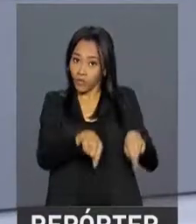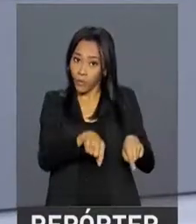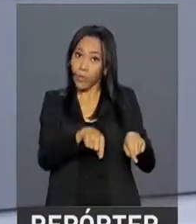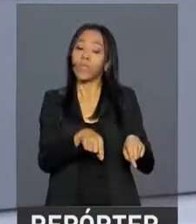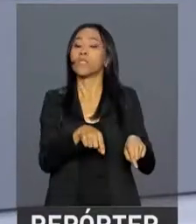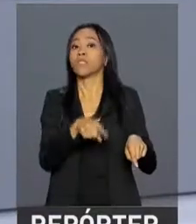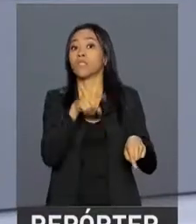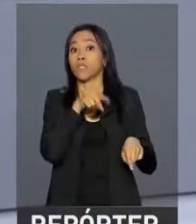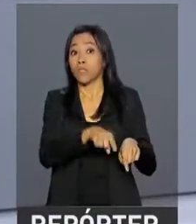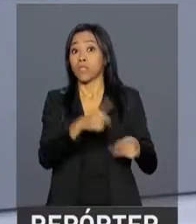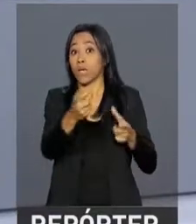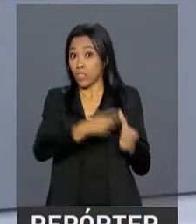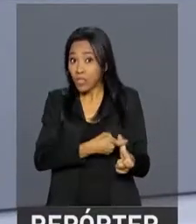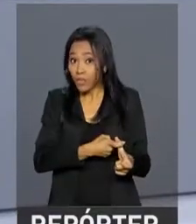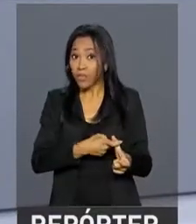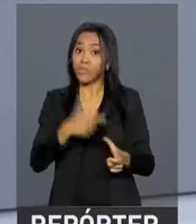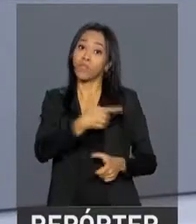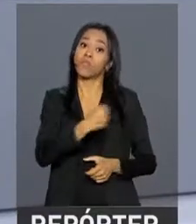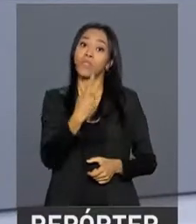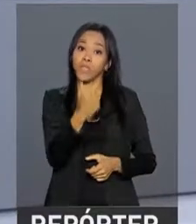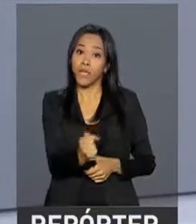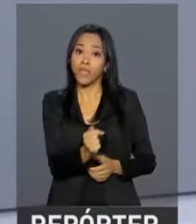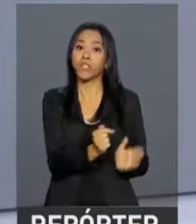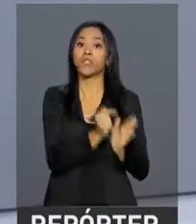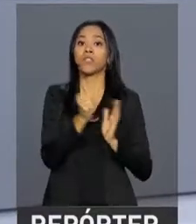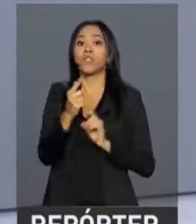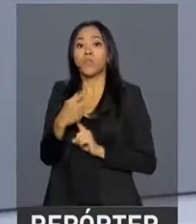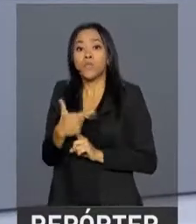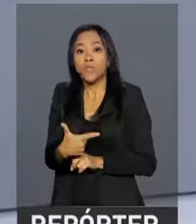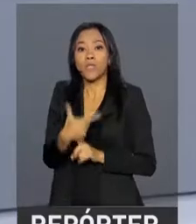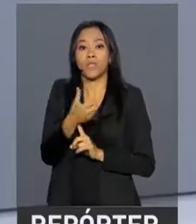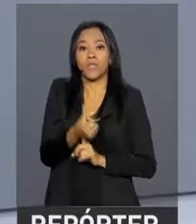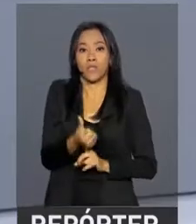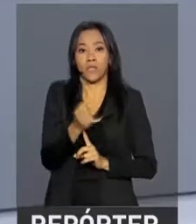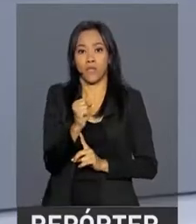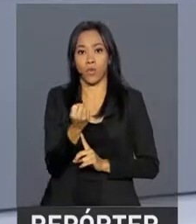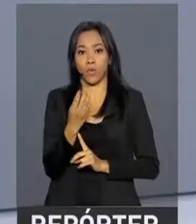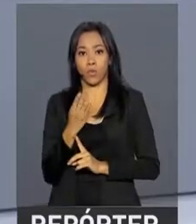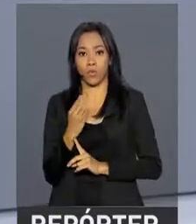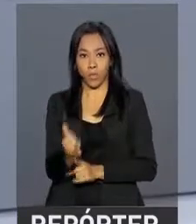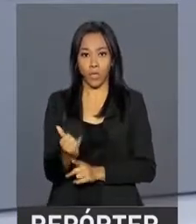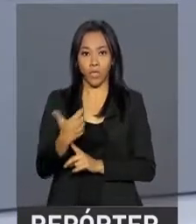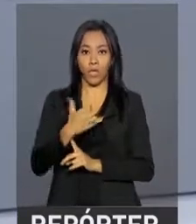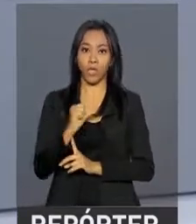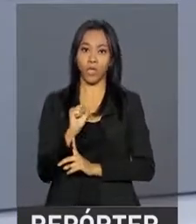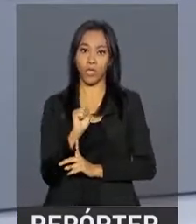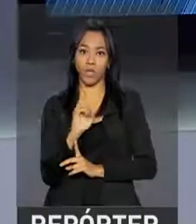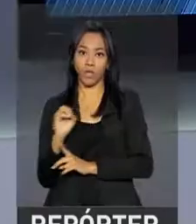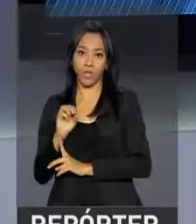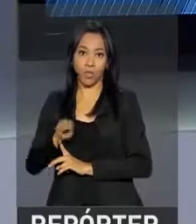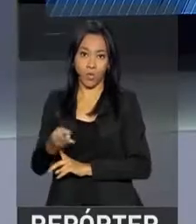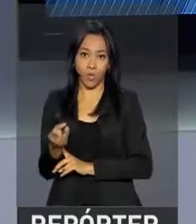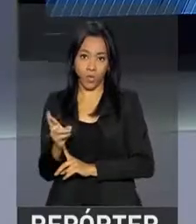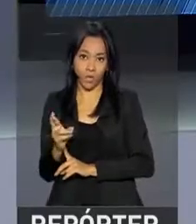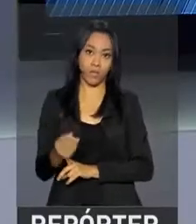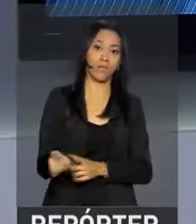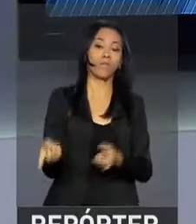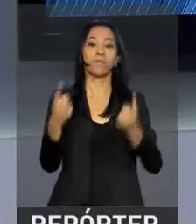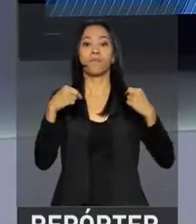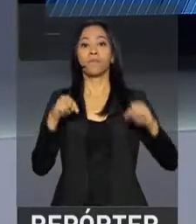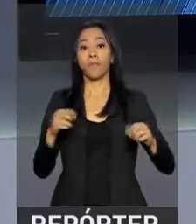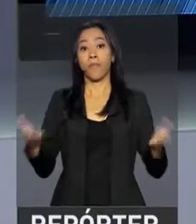um rombo em 2017 foi de 268 milhões e 800 milhões de reais e agora